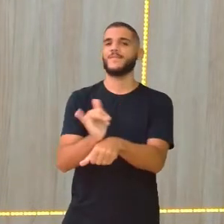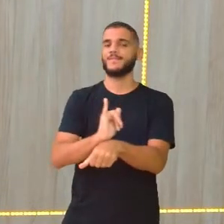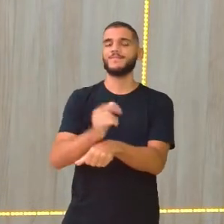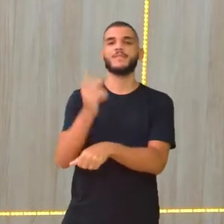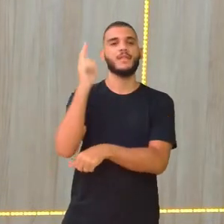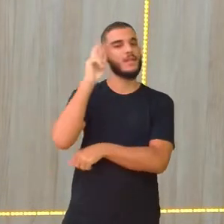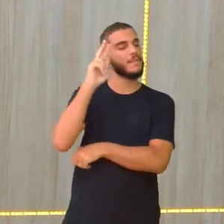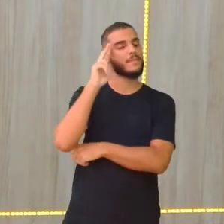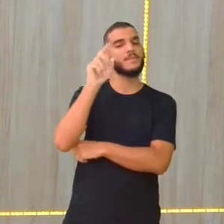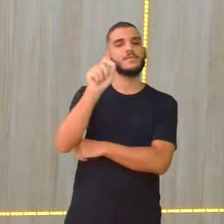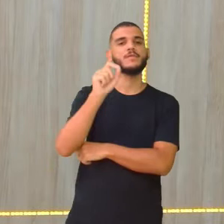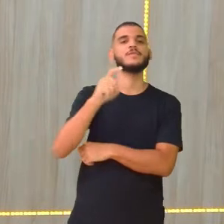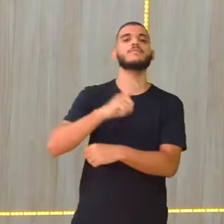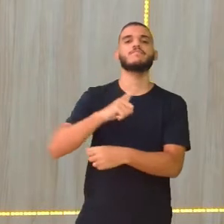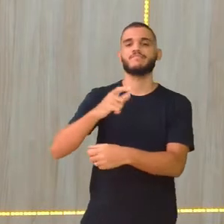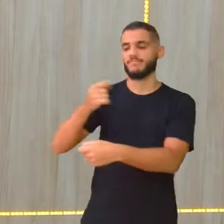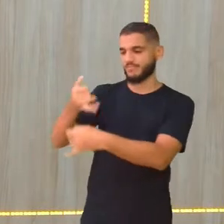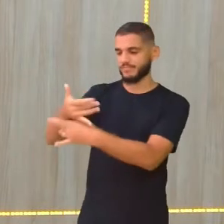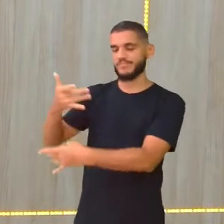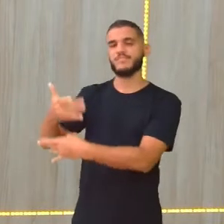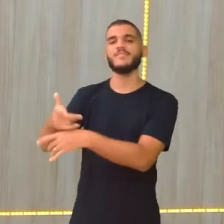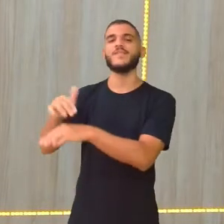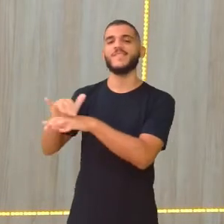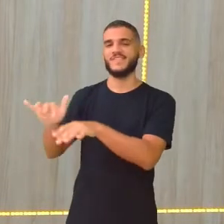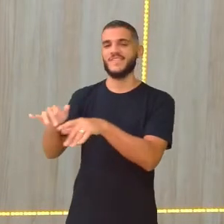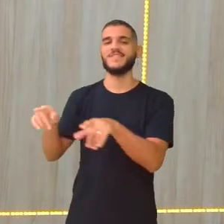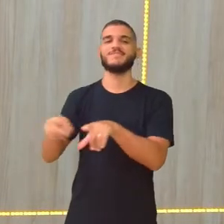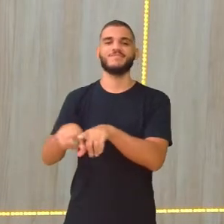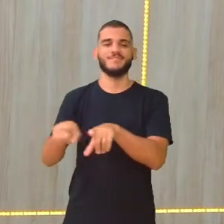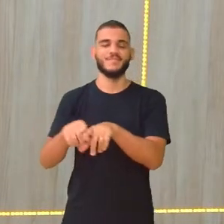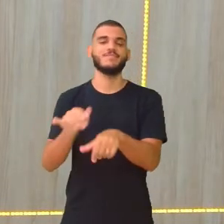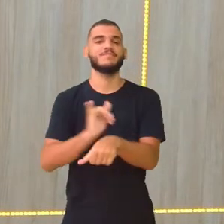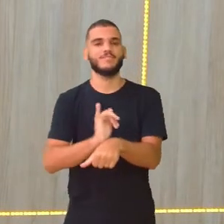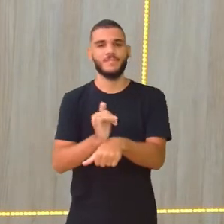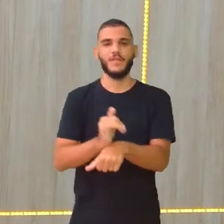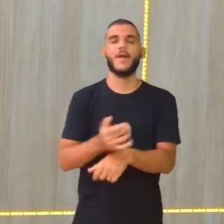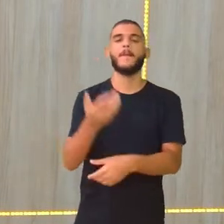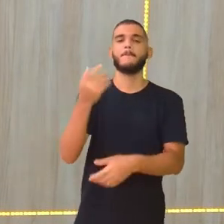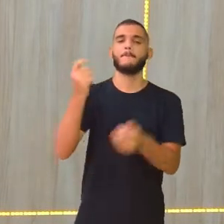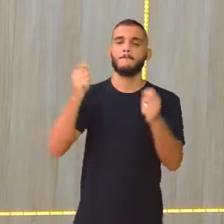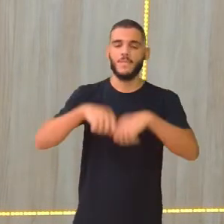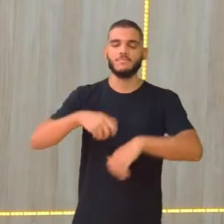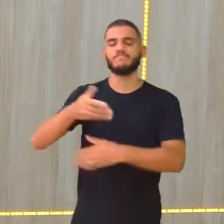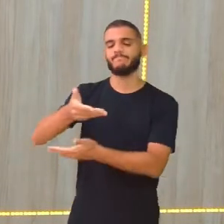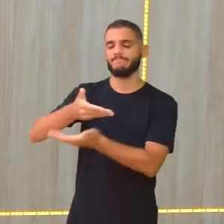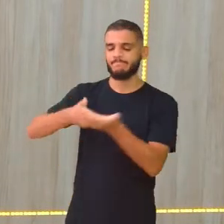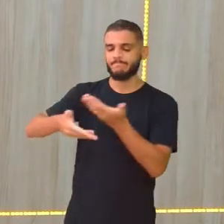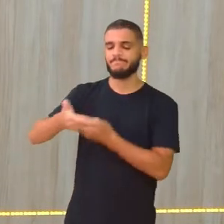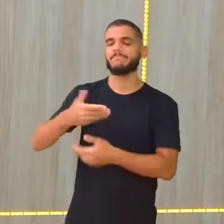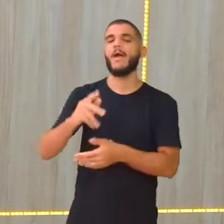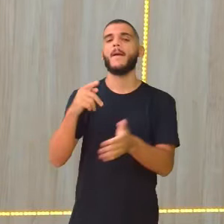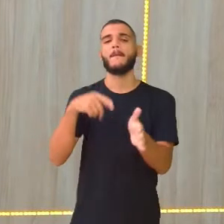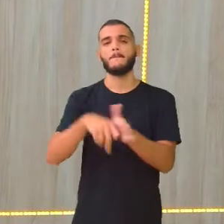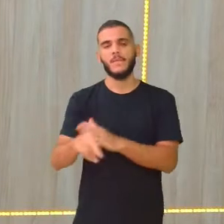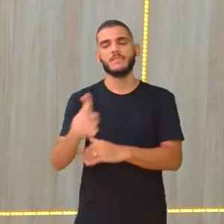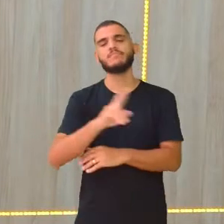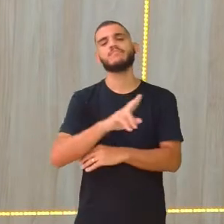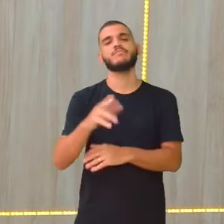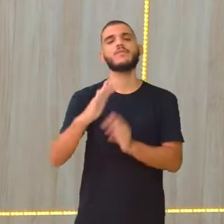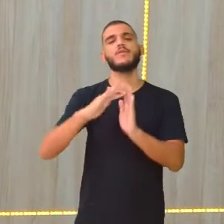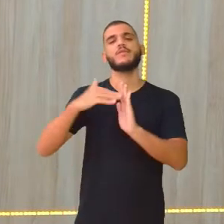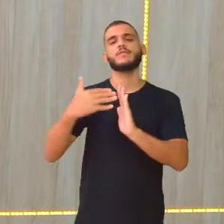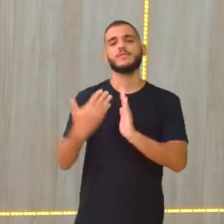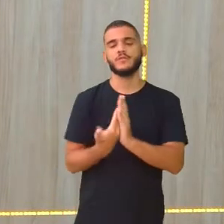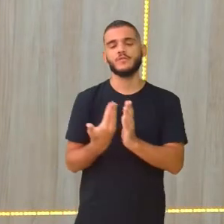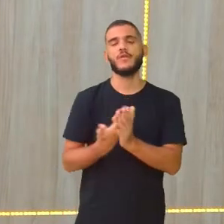YouTube vocês têm lá um chat, que a gente também pode fazer lá um bate-papo. Coloca lá a sua pergunta, diz o nome daí da sua escola, para a gente aqui, no momento